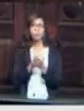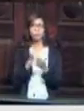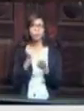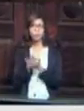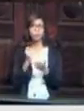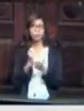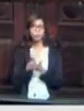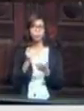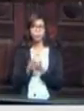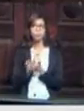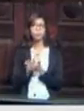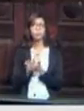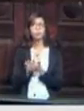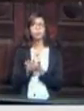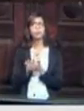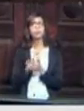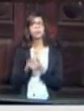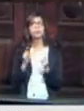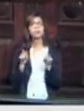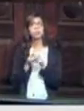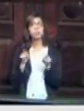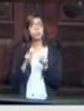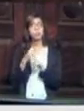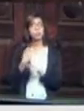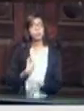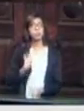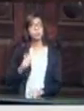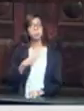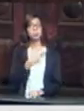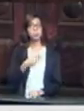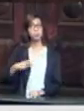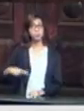Jorge Pisciani da Casa, da Assembleia Legislativa.